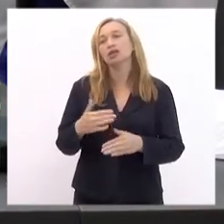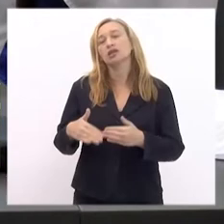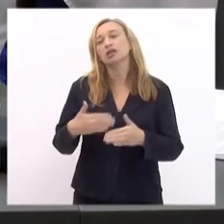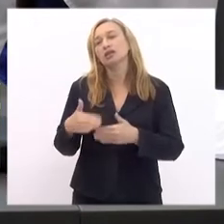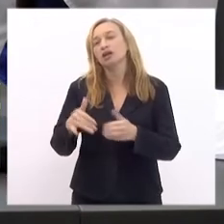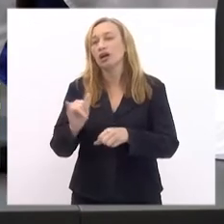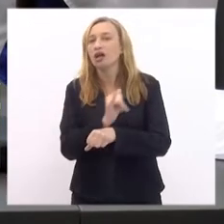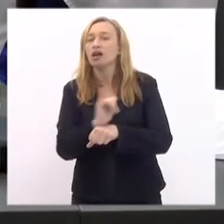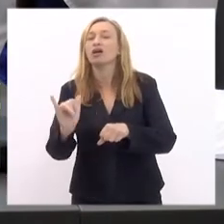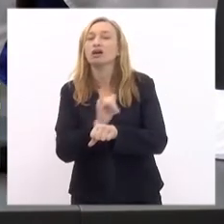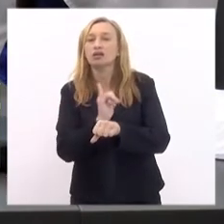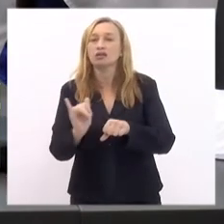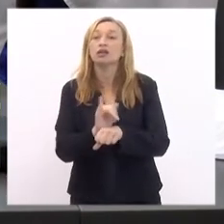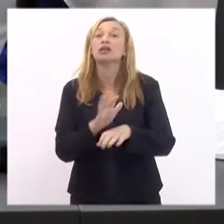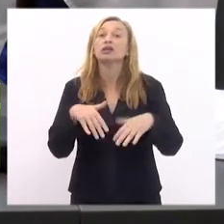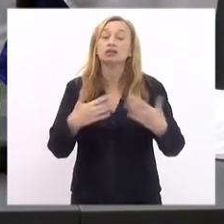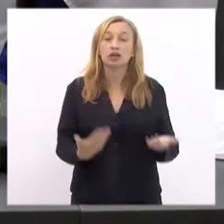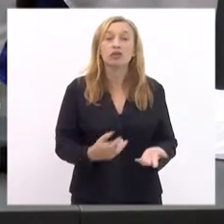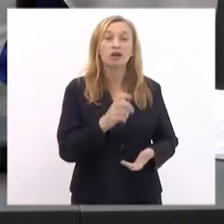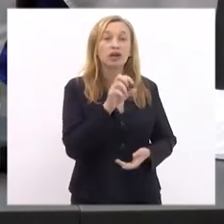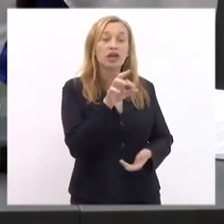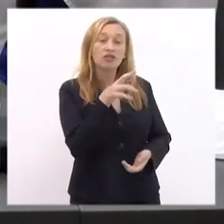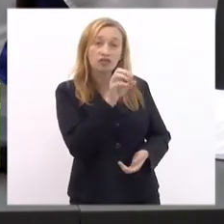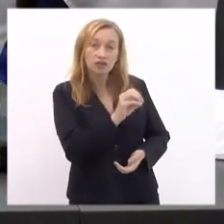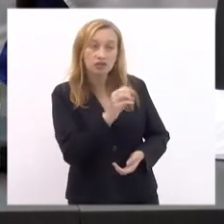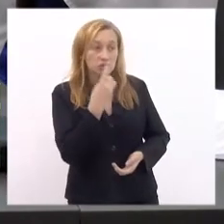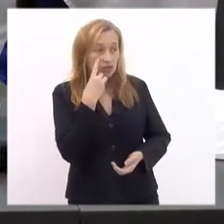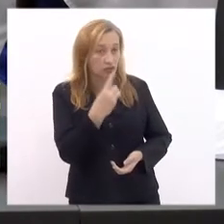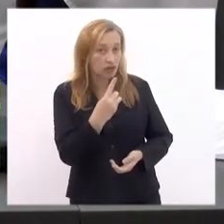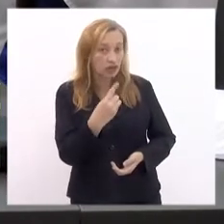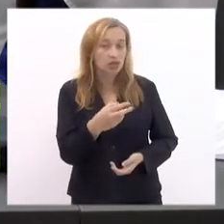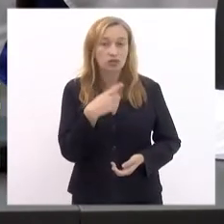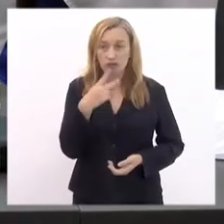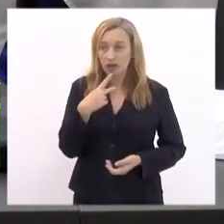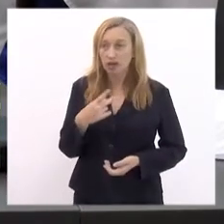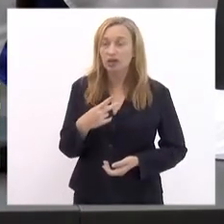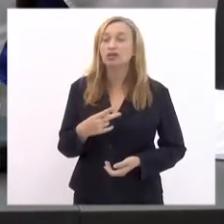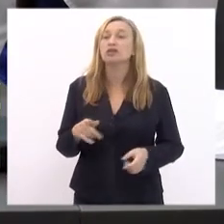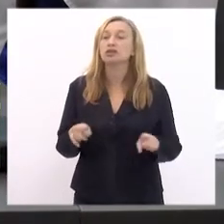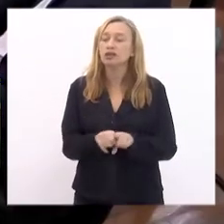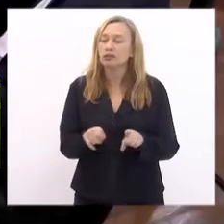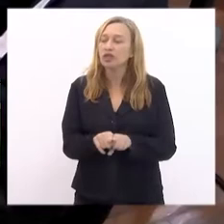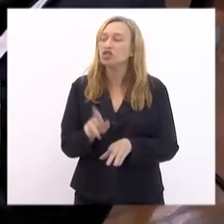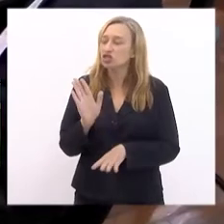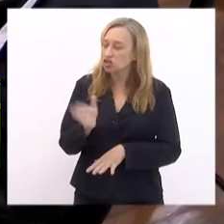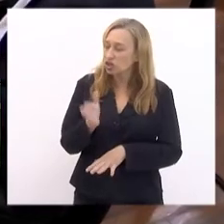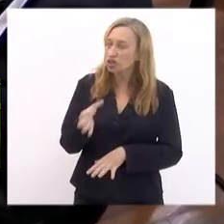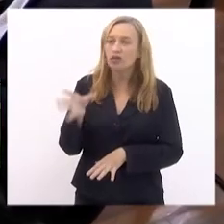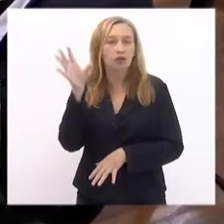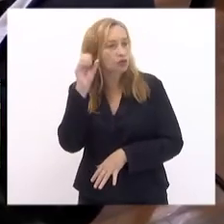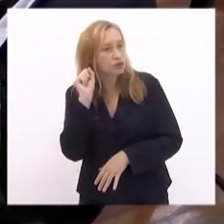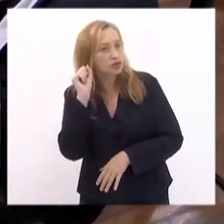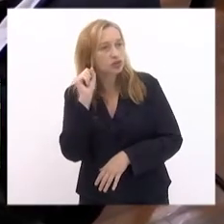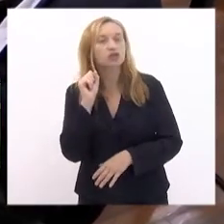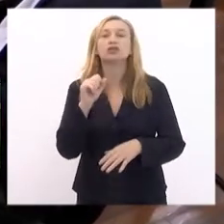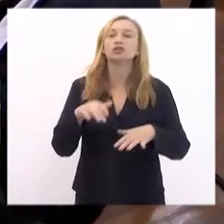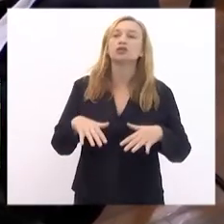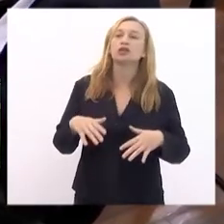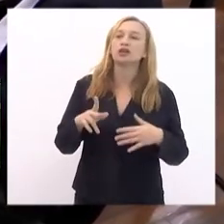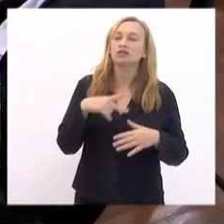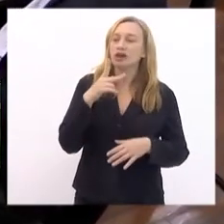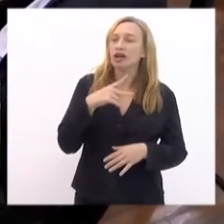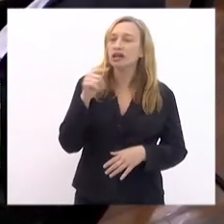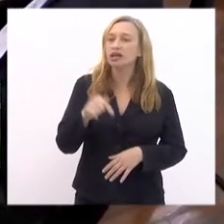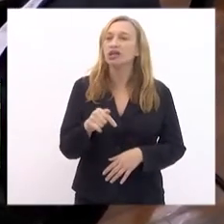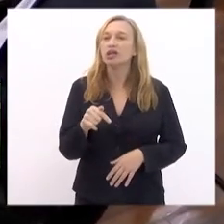articulação, de atuação. Então, Evandro, nós vamos levar em conta aí essa sua manifestação, assim como já estávamos ouvindo as manifestações e as